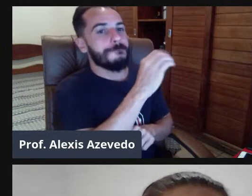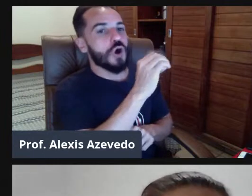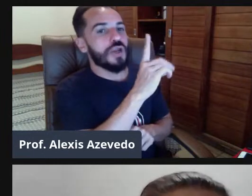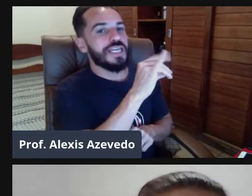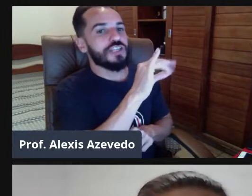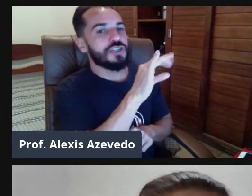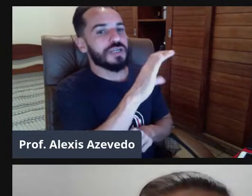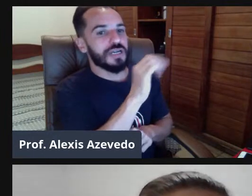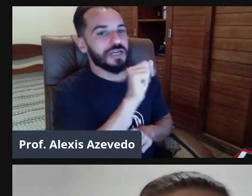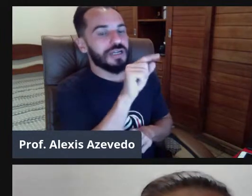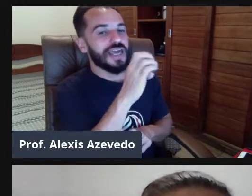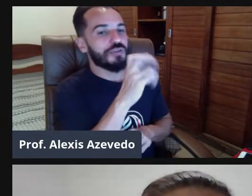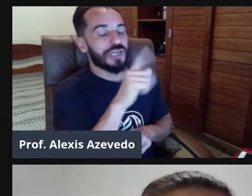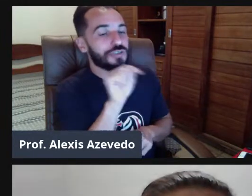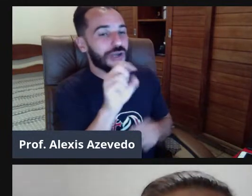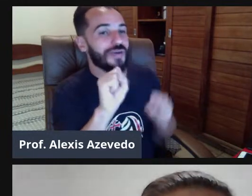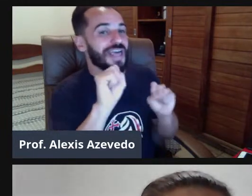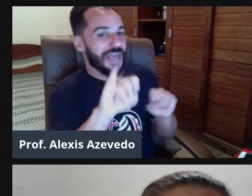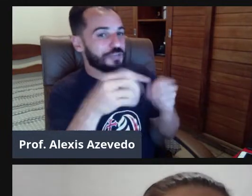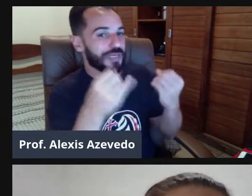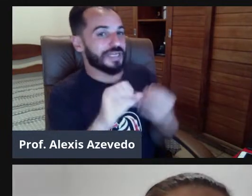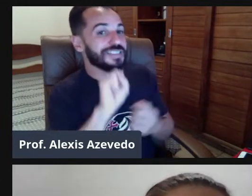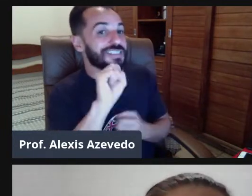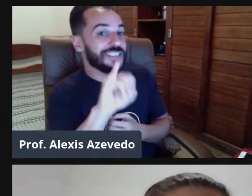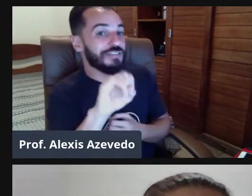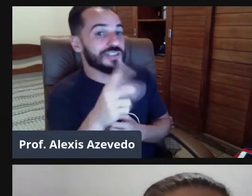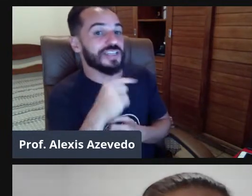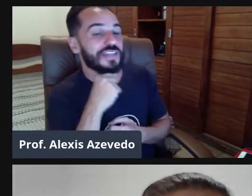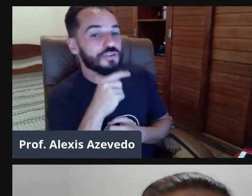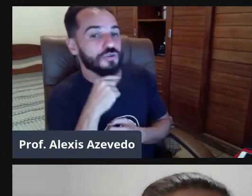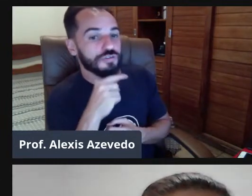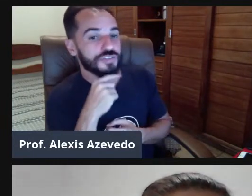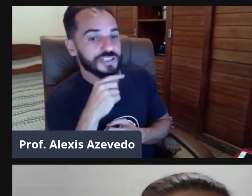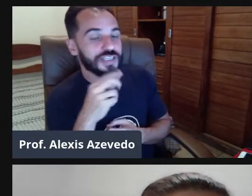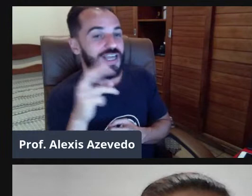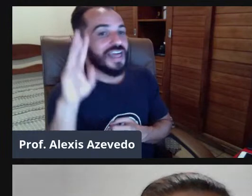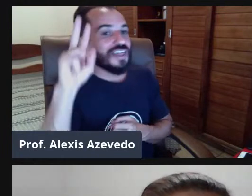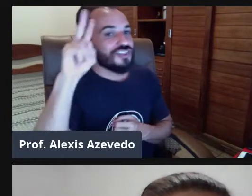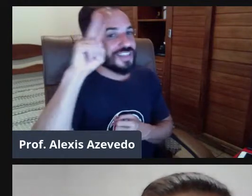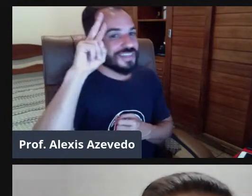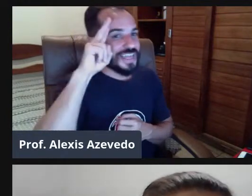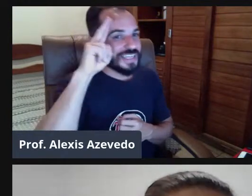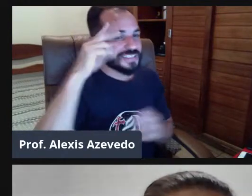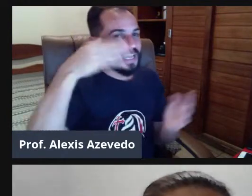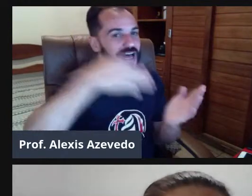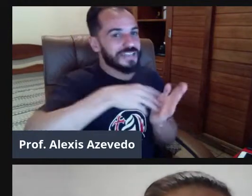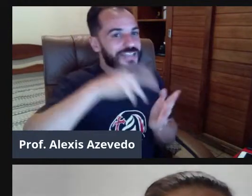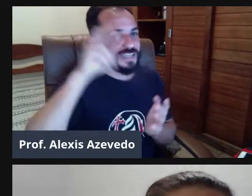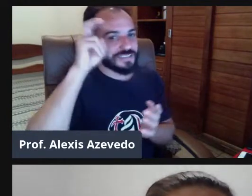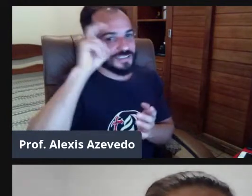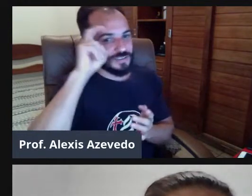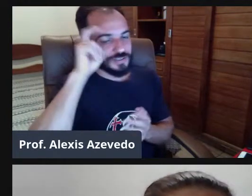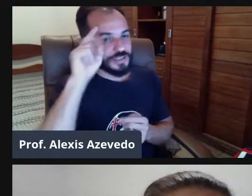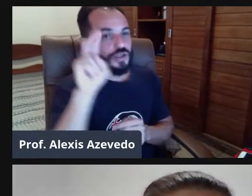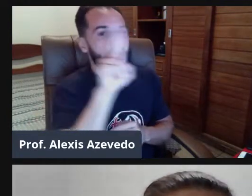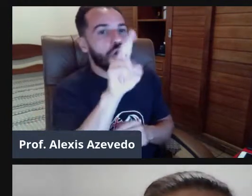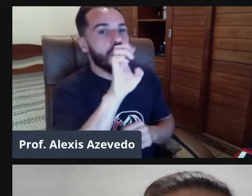eu estou nas terças e quintas-feiras, vocês podem escrever para o meu e-mail,